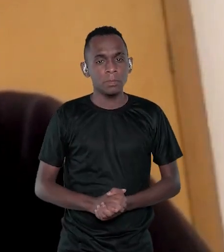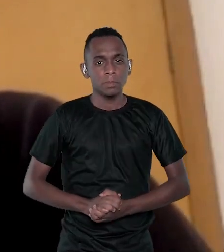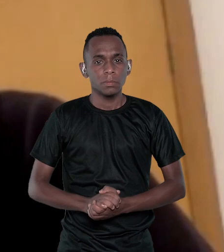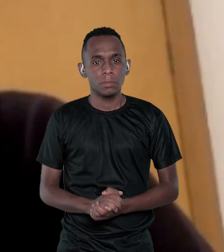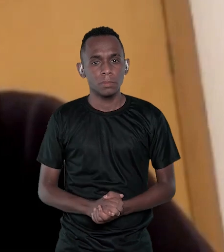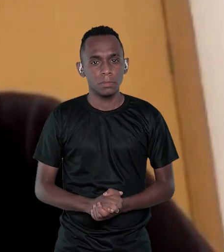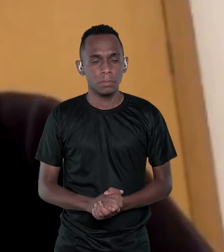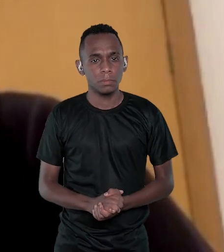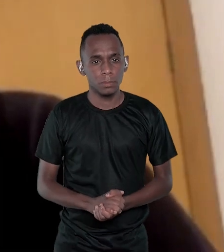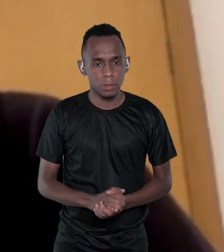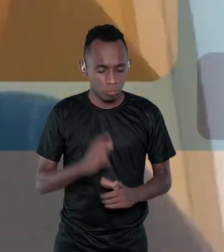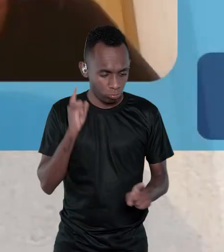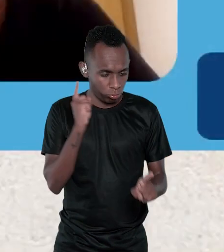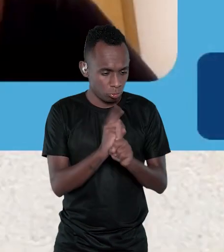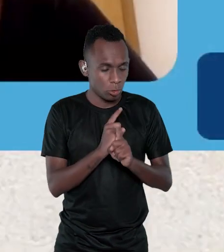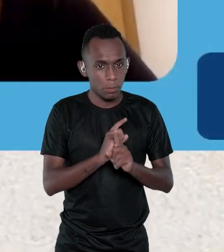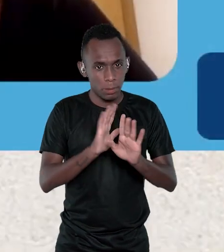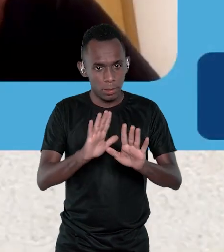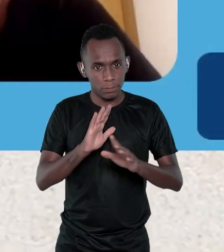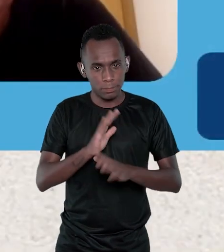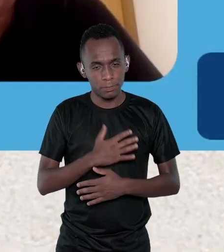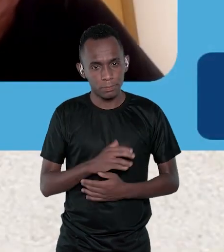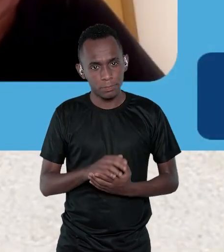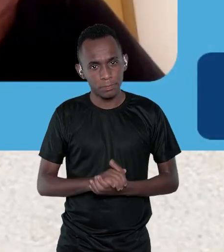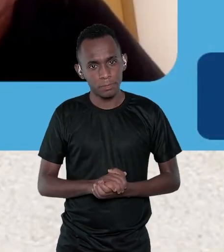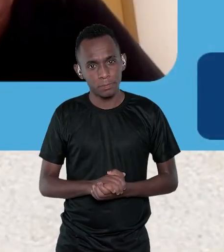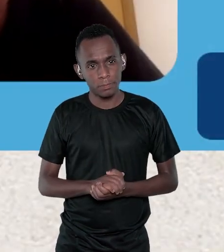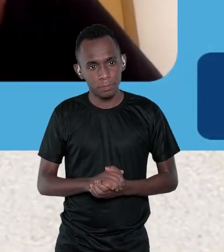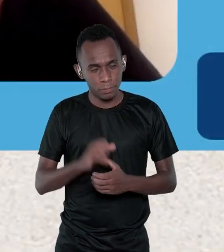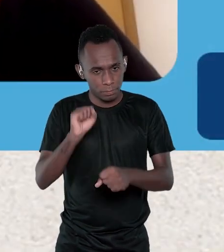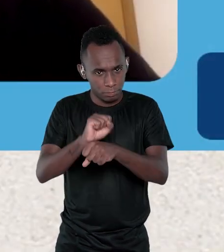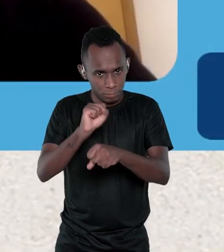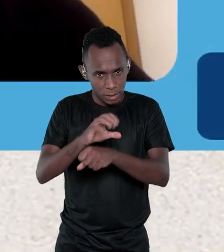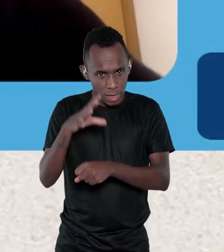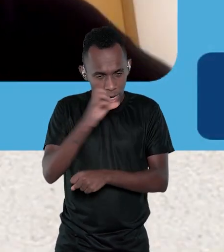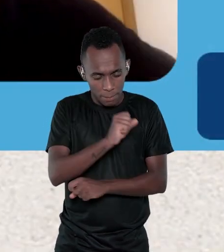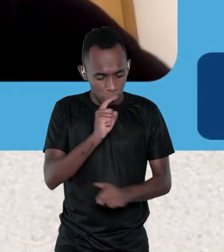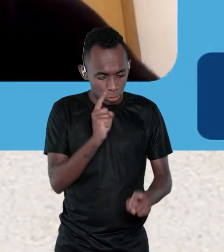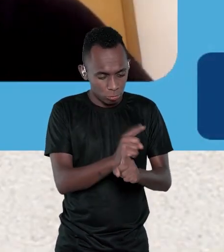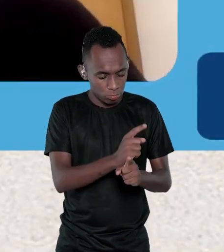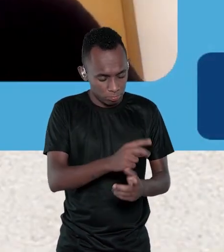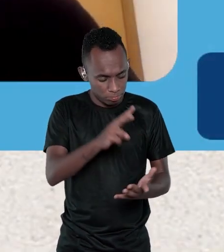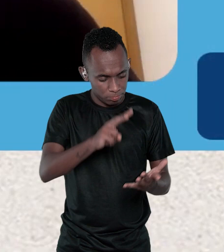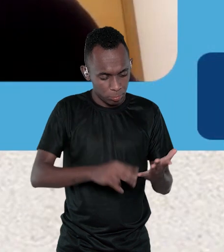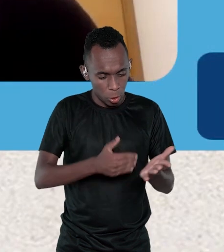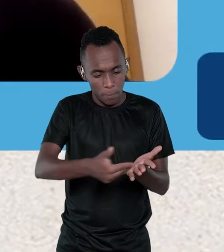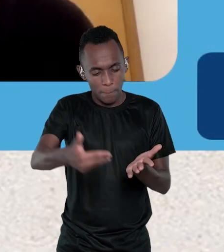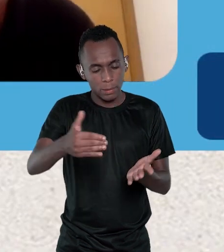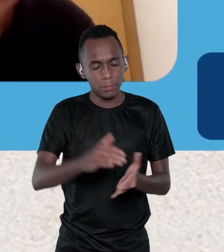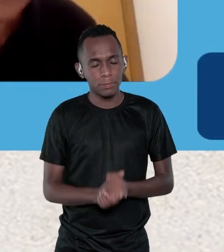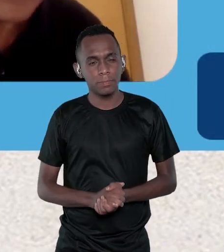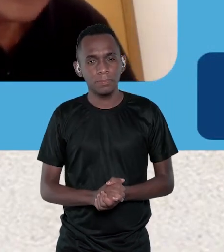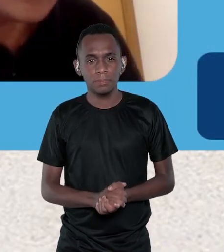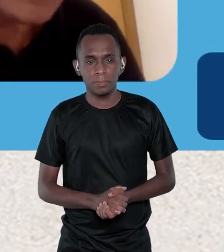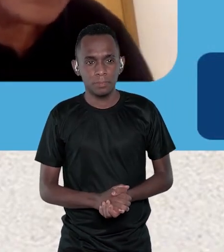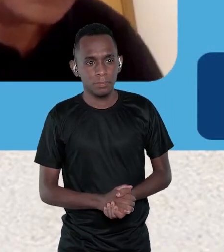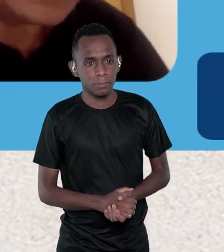Quero. Deixa eu localizá-lo. Um segundinho só.